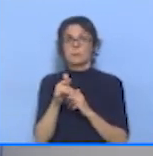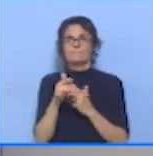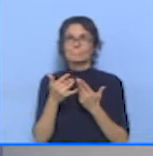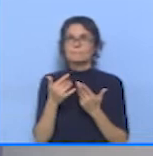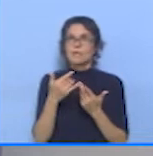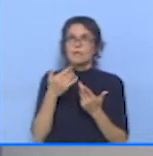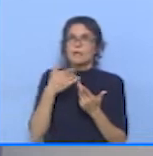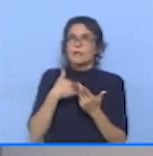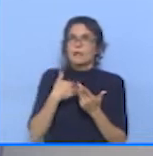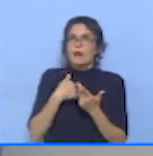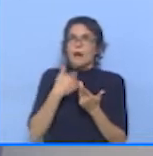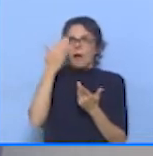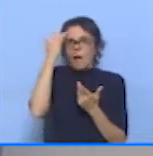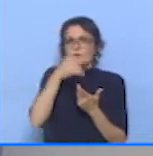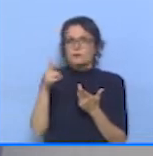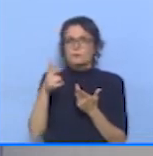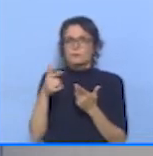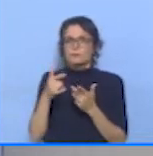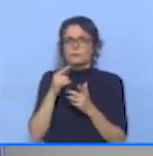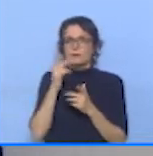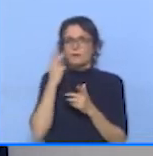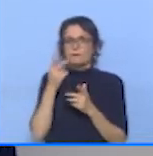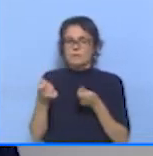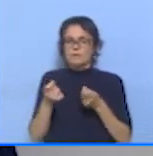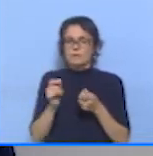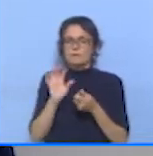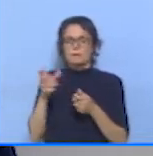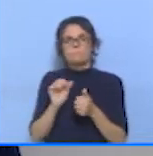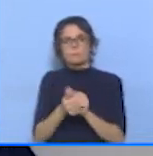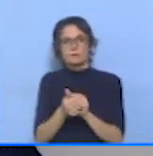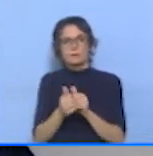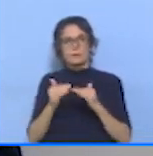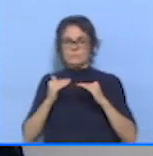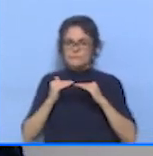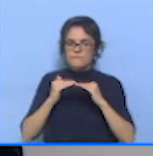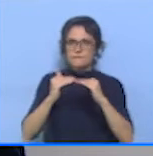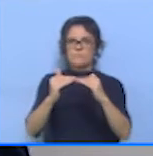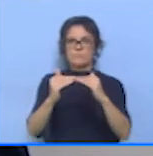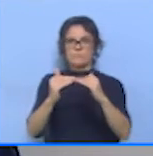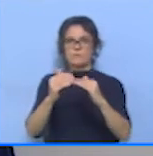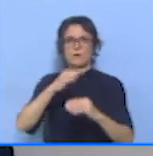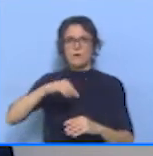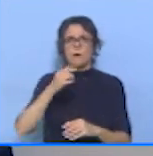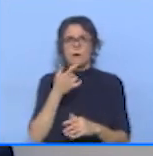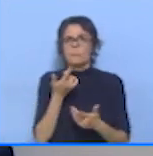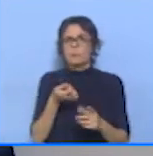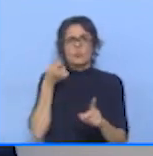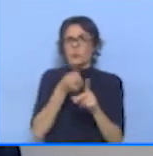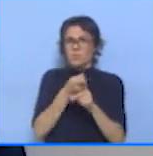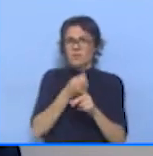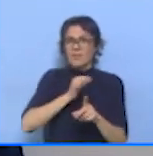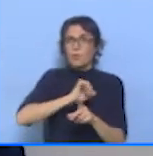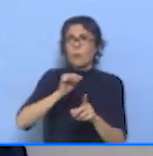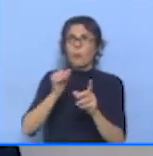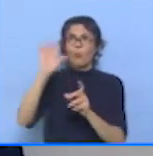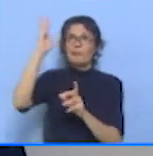temos que ser coerentes, e não o somos. Nós não podemos dizer que somos grandes lutadores contra as alterações climáticas,